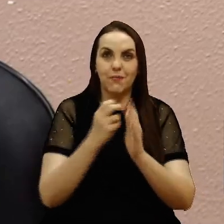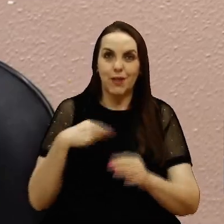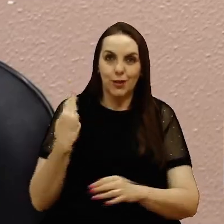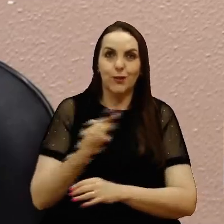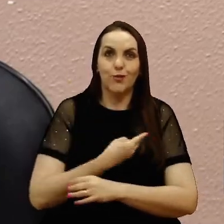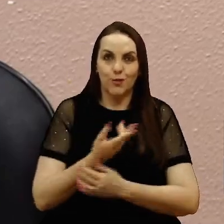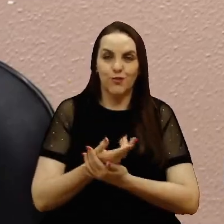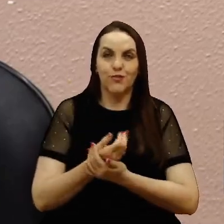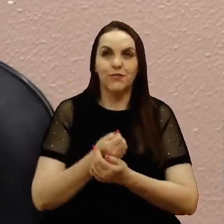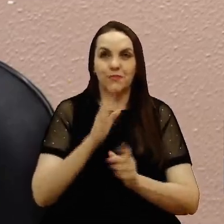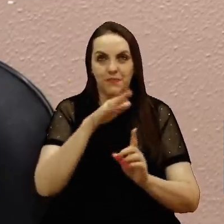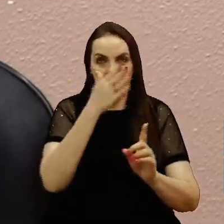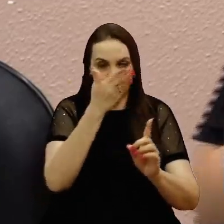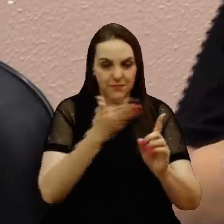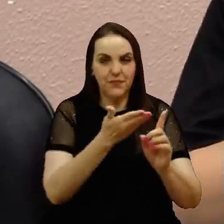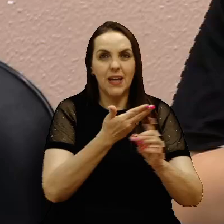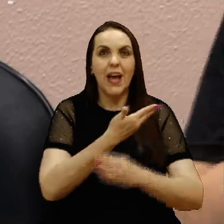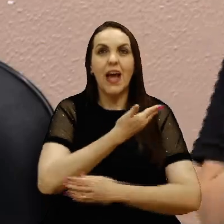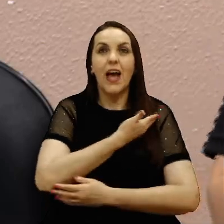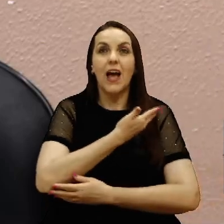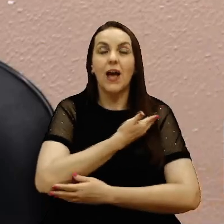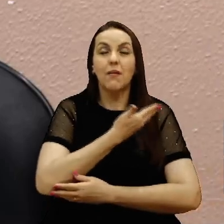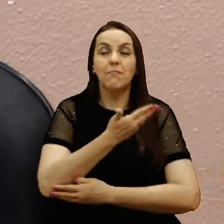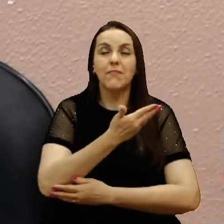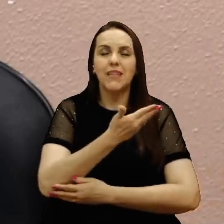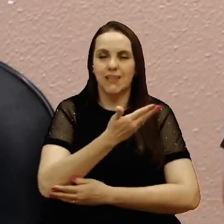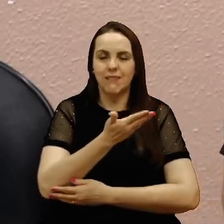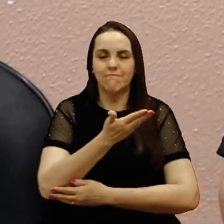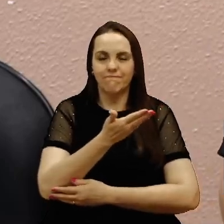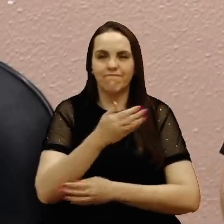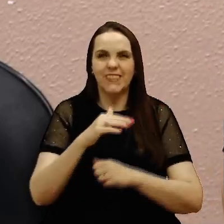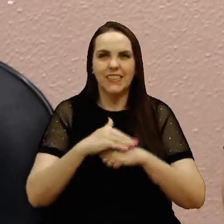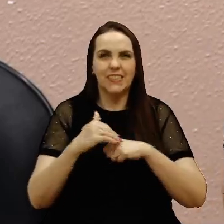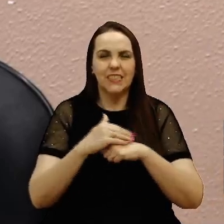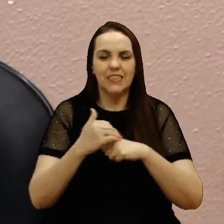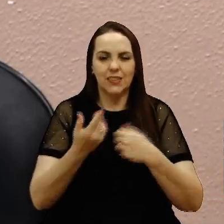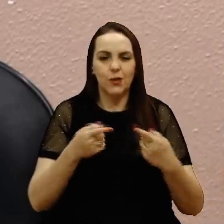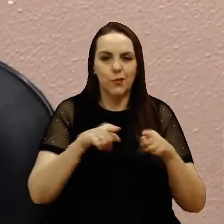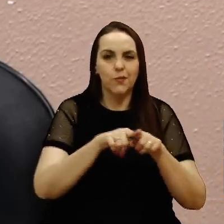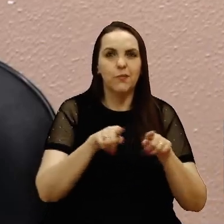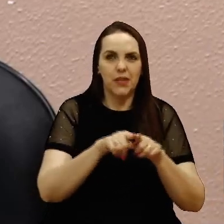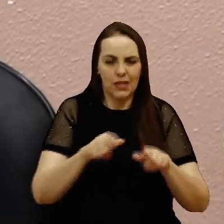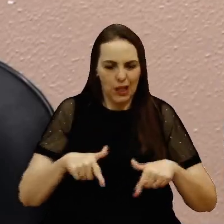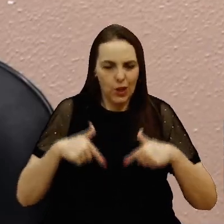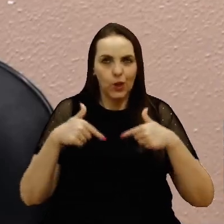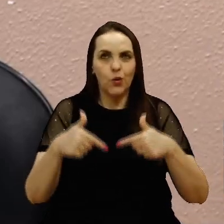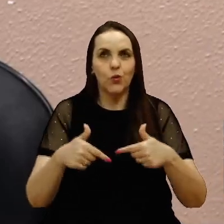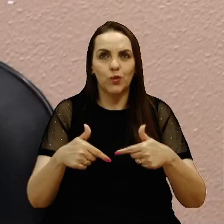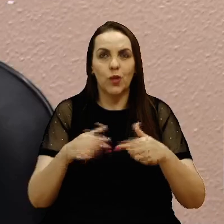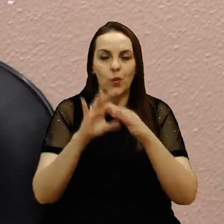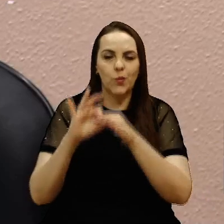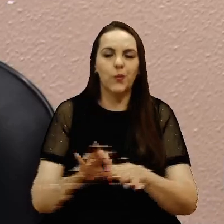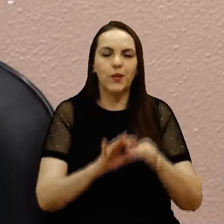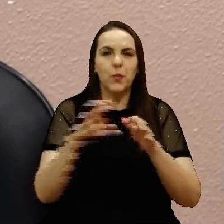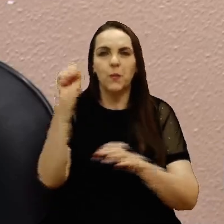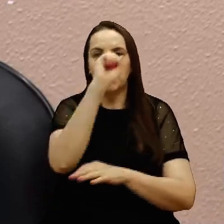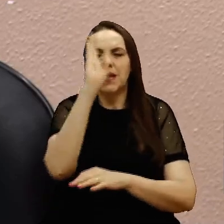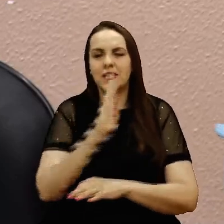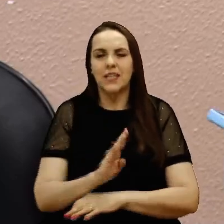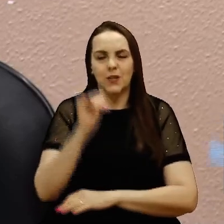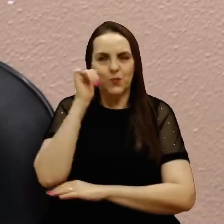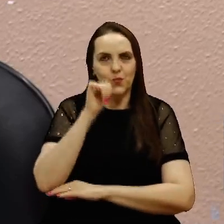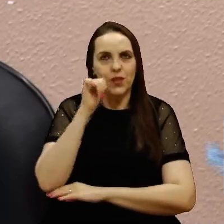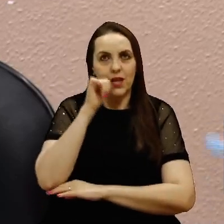de congratulação à minha amiga querida, companheira de luta, camarada minha e do vereador Libardi, da União Brasileira de Mulheres, que agora de